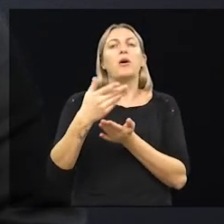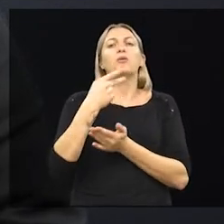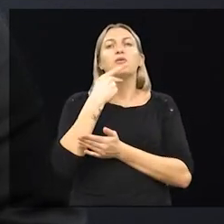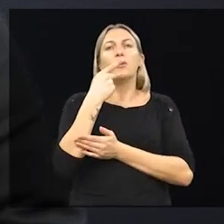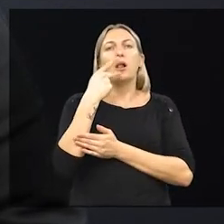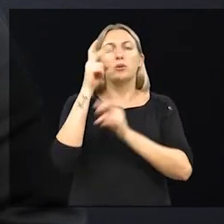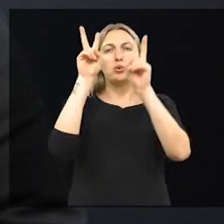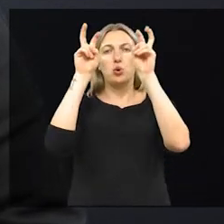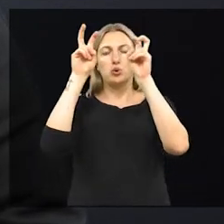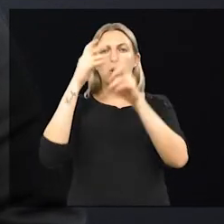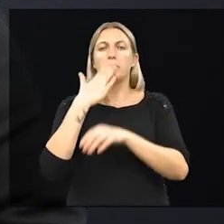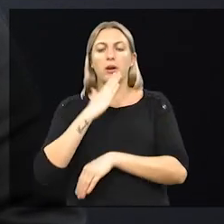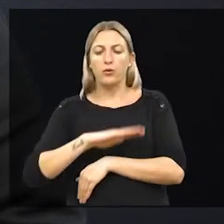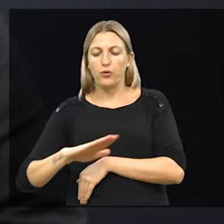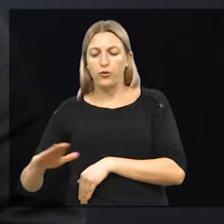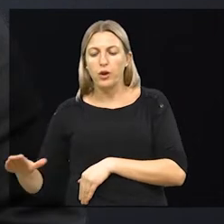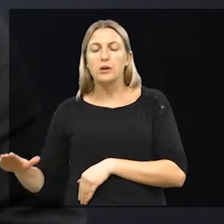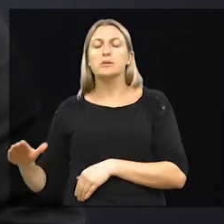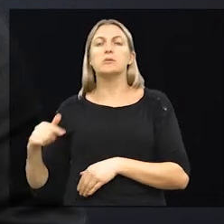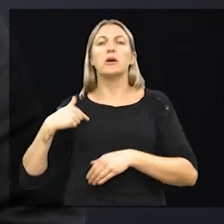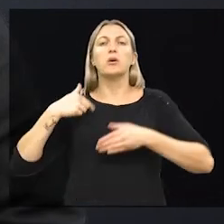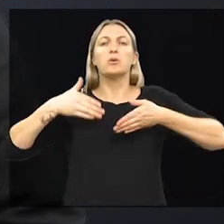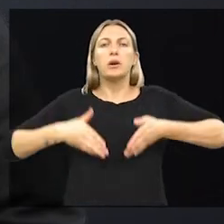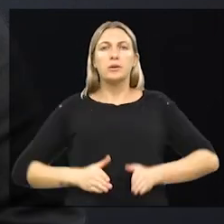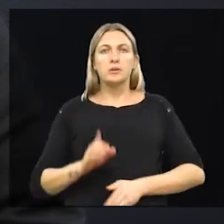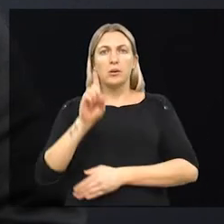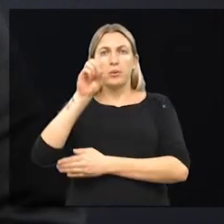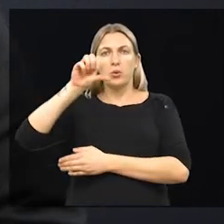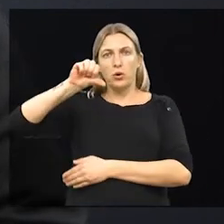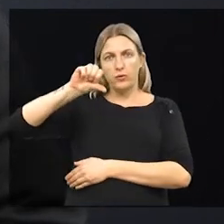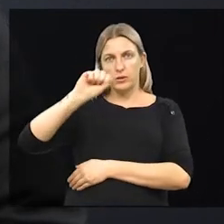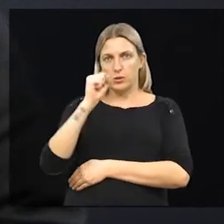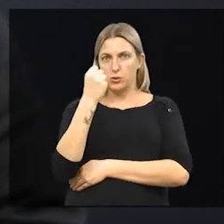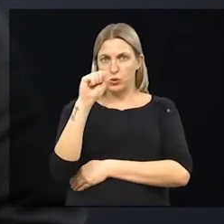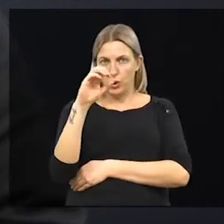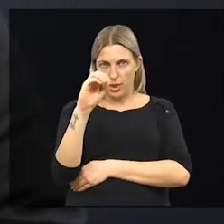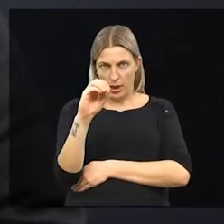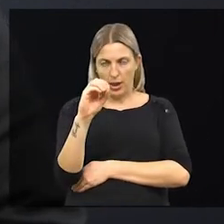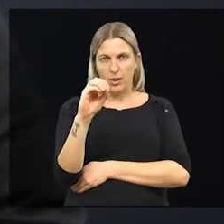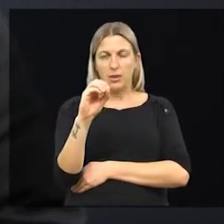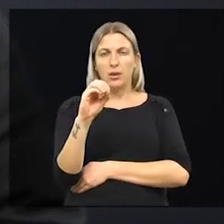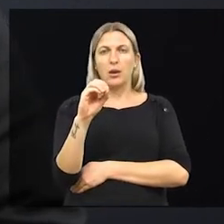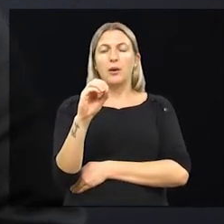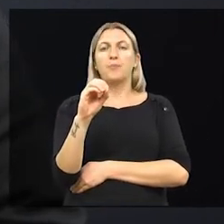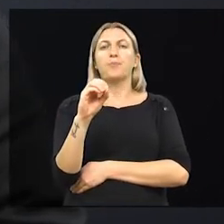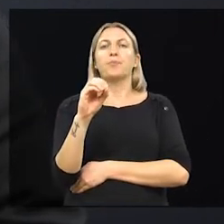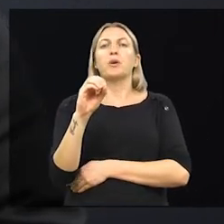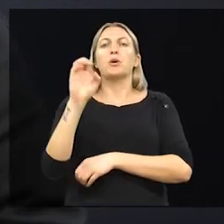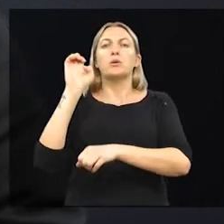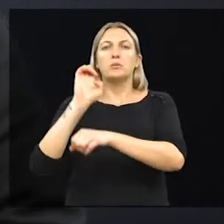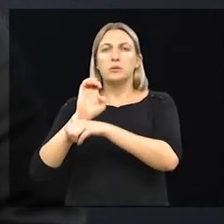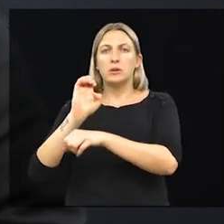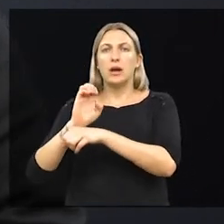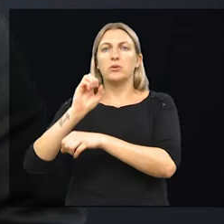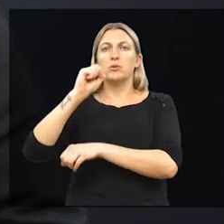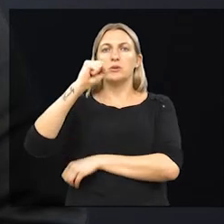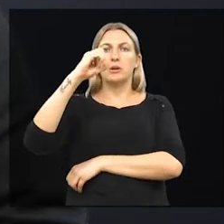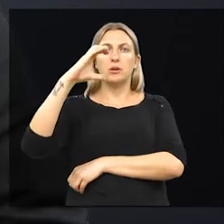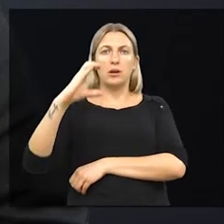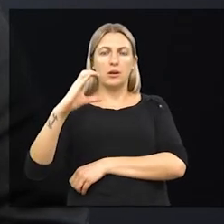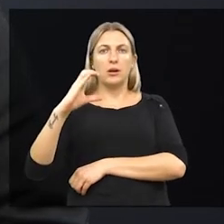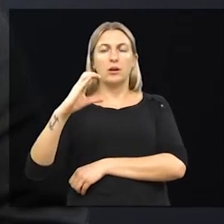nasci em 3 de setembro de 1980 no interior do estado de santa catarina na região oeste